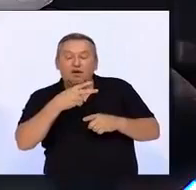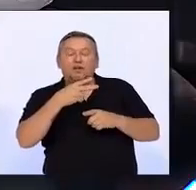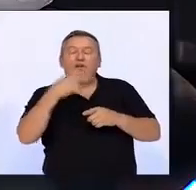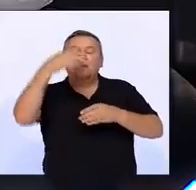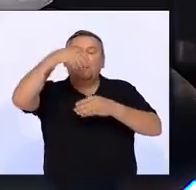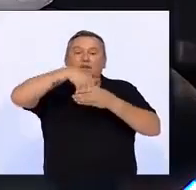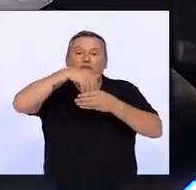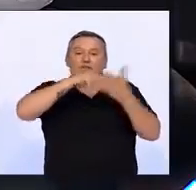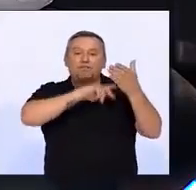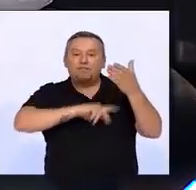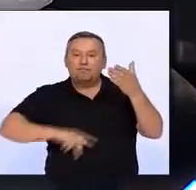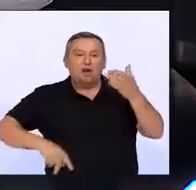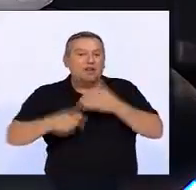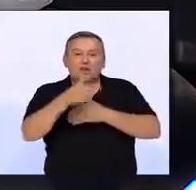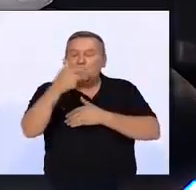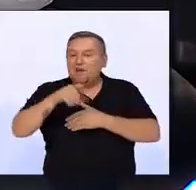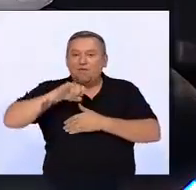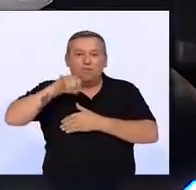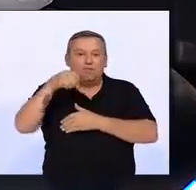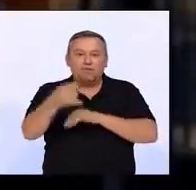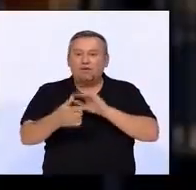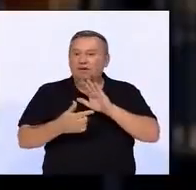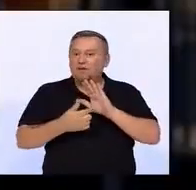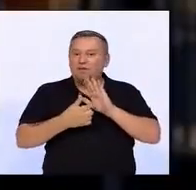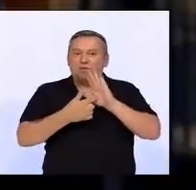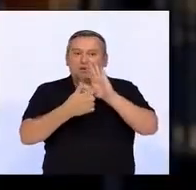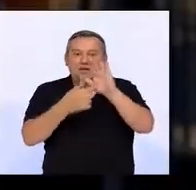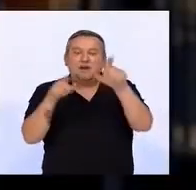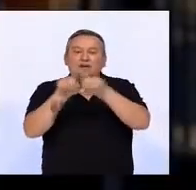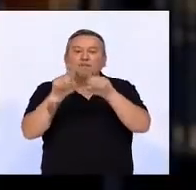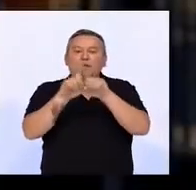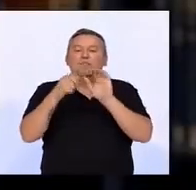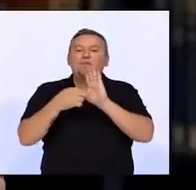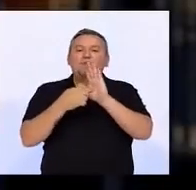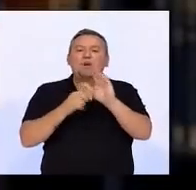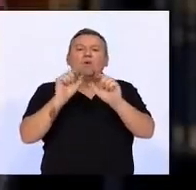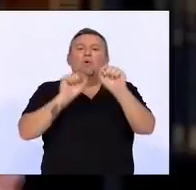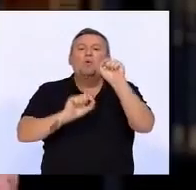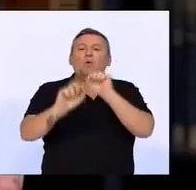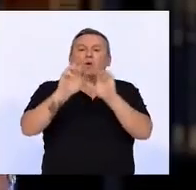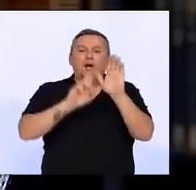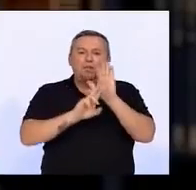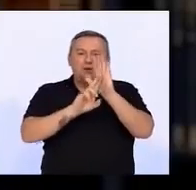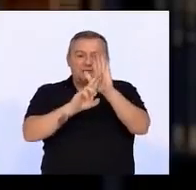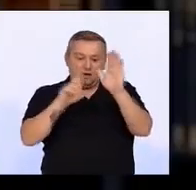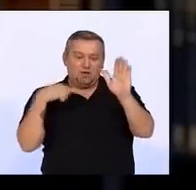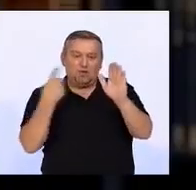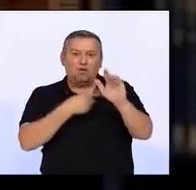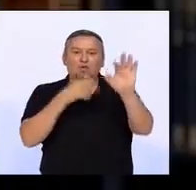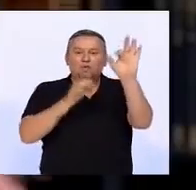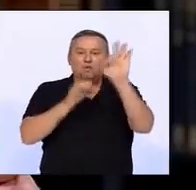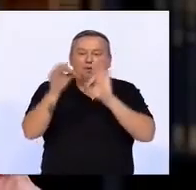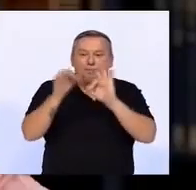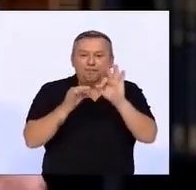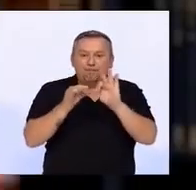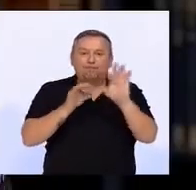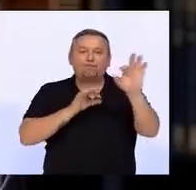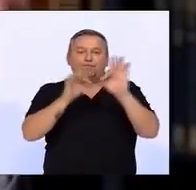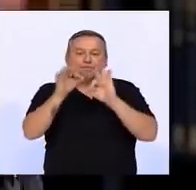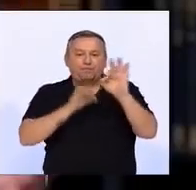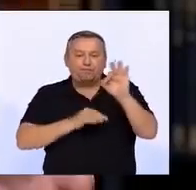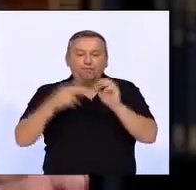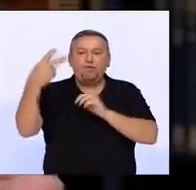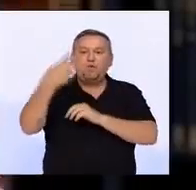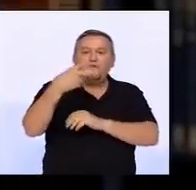tido muita oportunidade de se apresentar e de mostrar um pouquinho do que representa o nosso projeto. Não é o projeto do